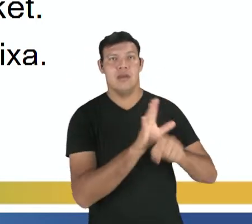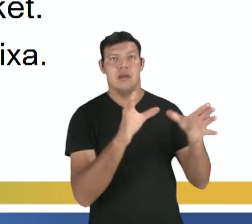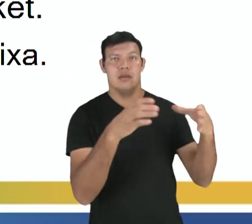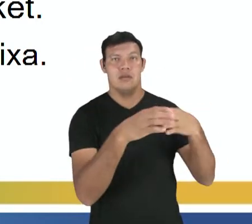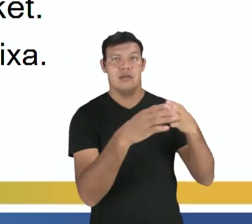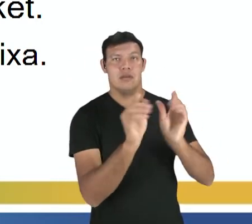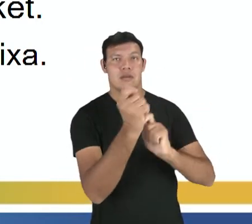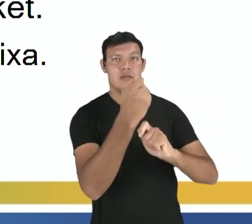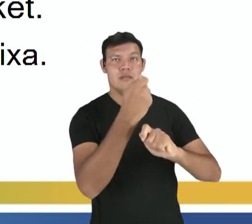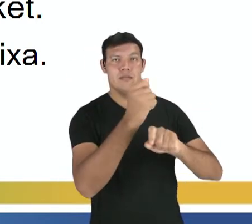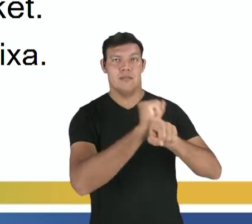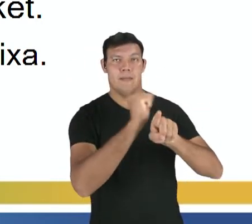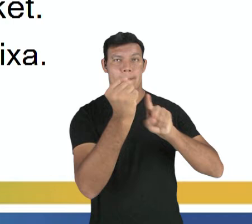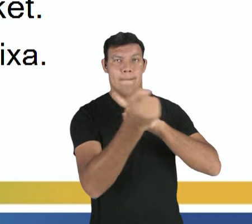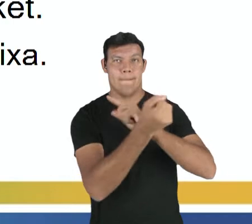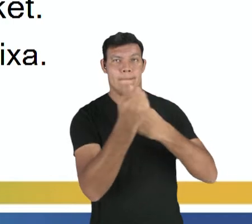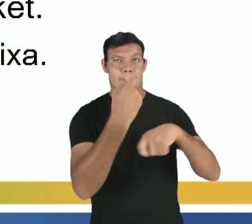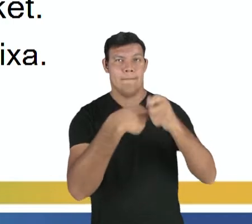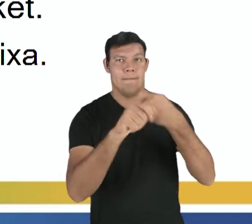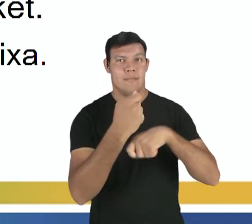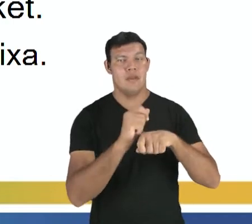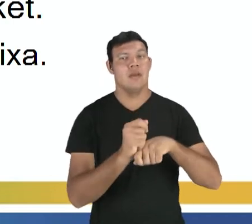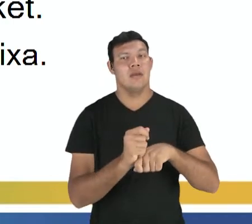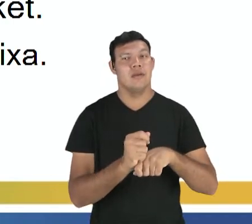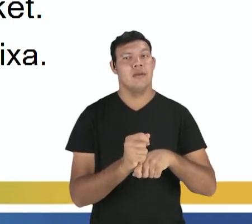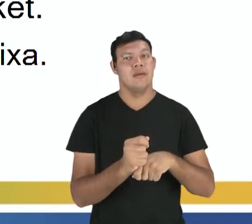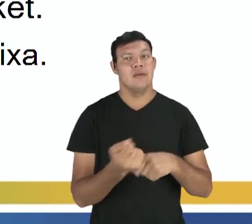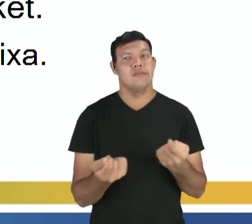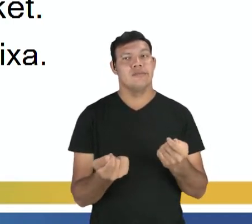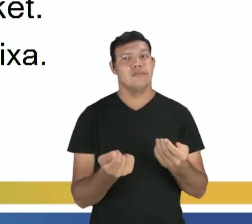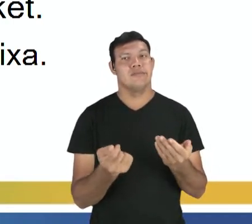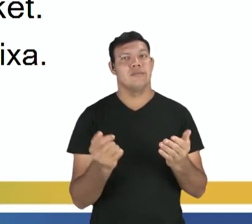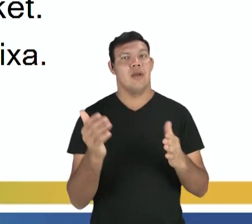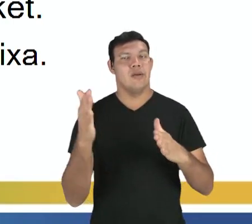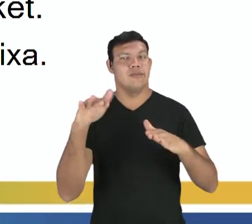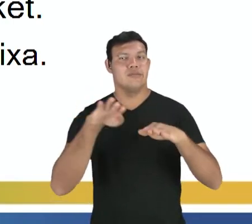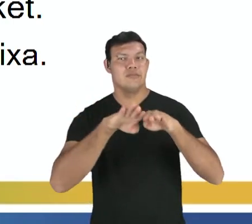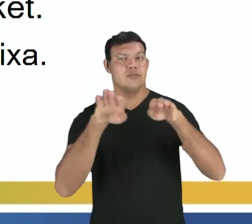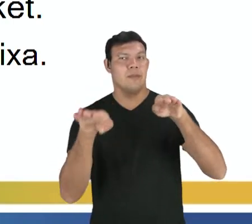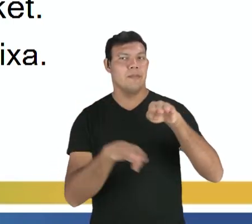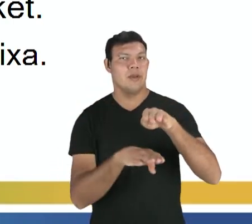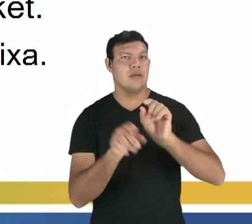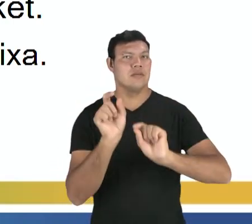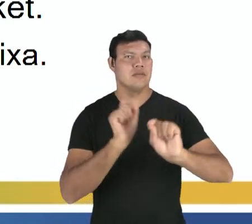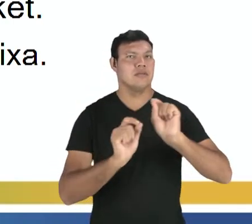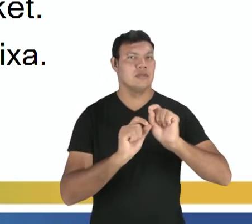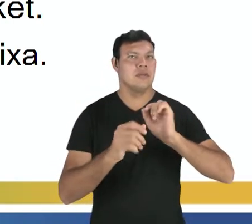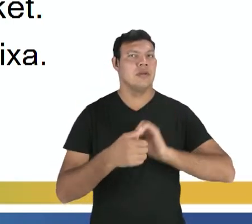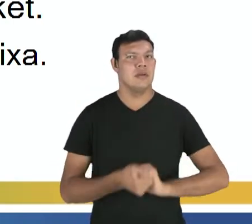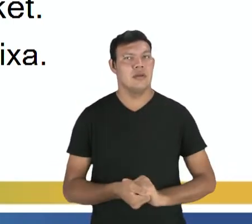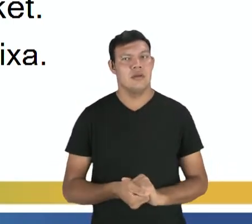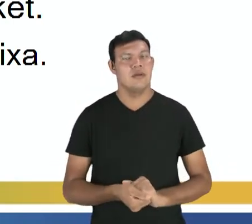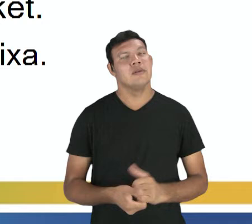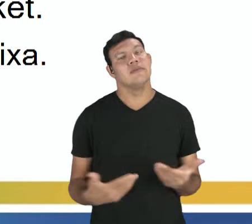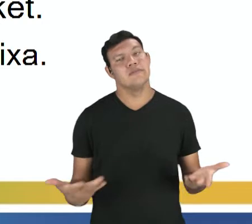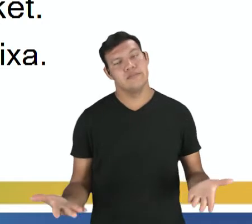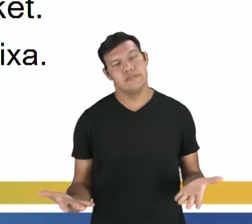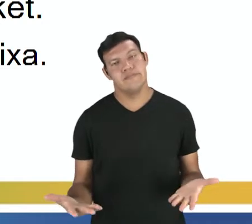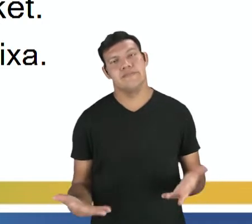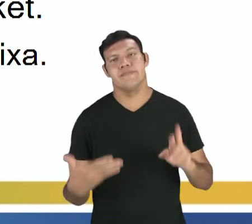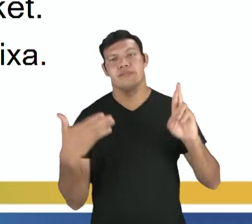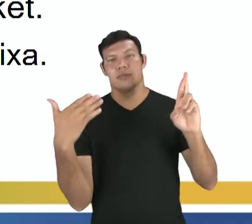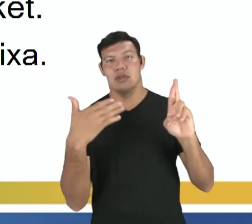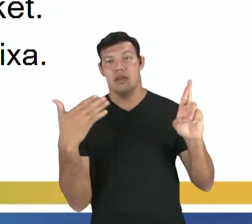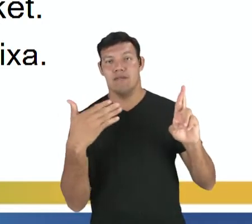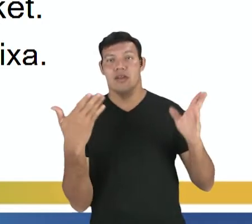da classe socioeconômica mais baixa. O que isso é, na verdade? Uma forma suavizada de